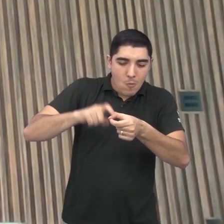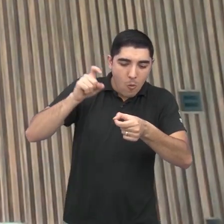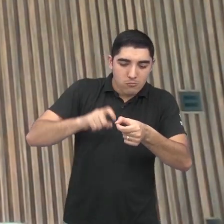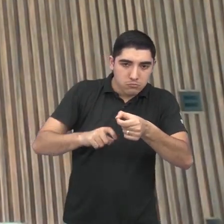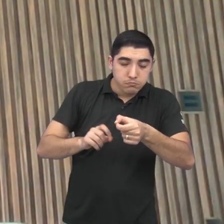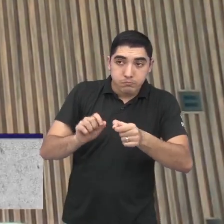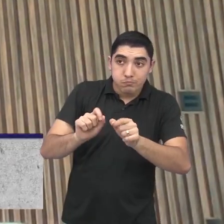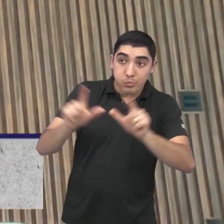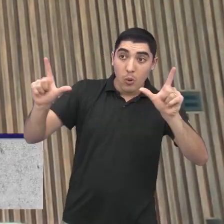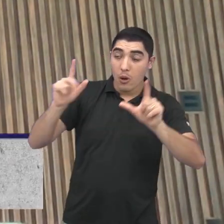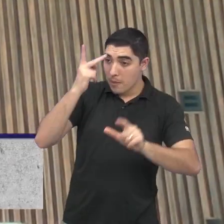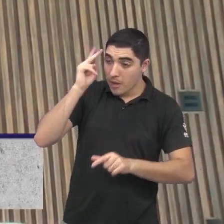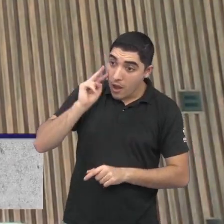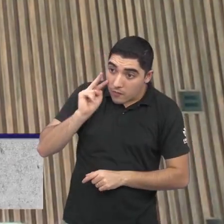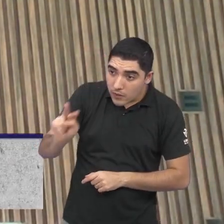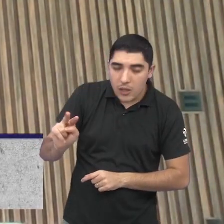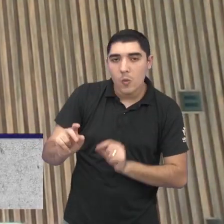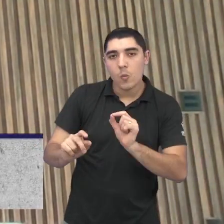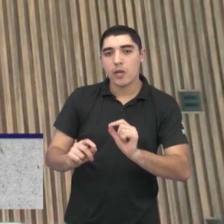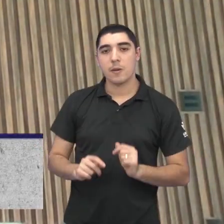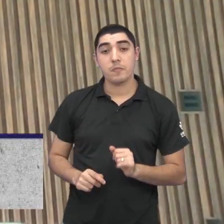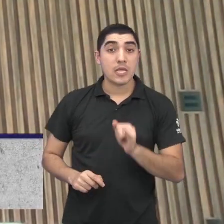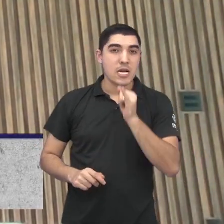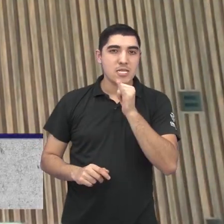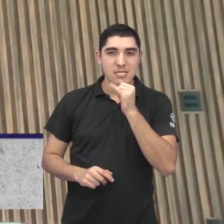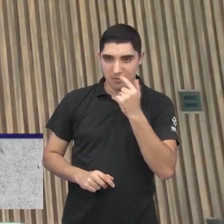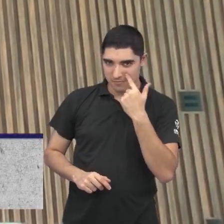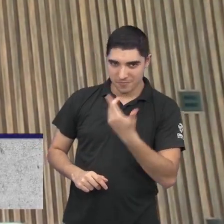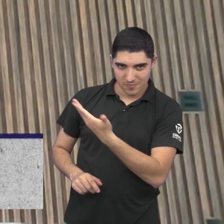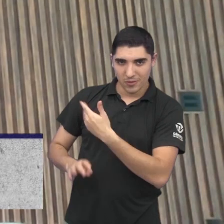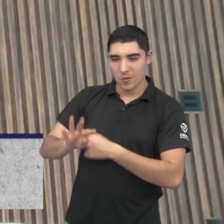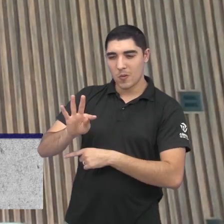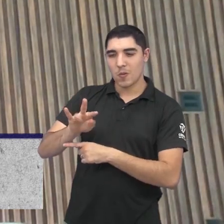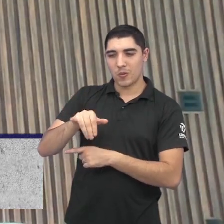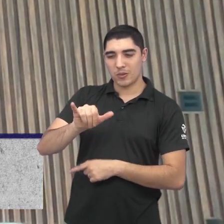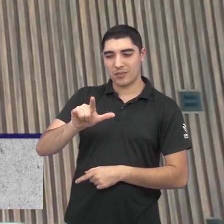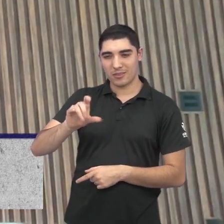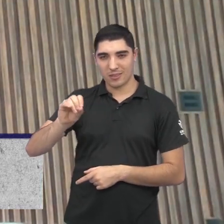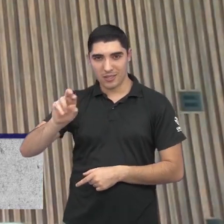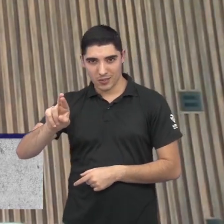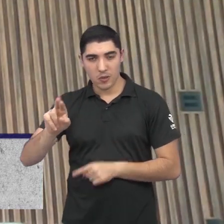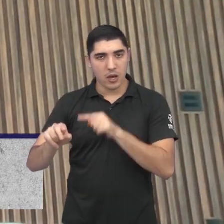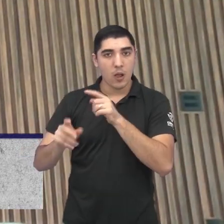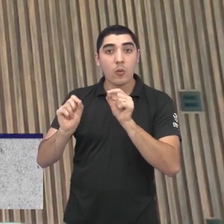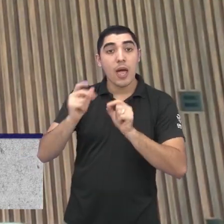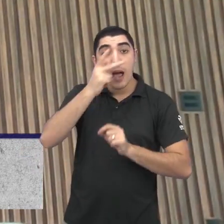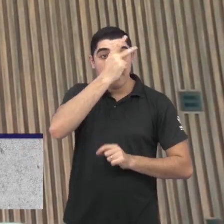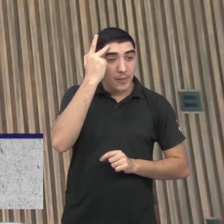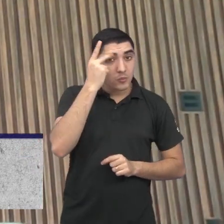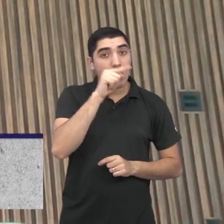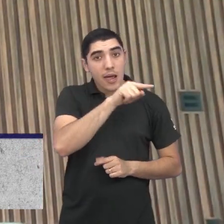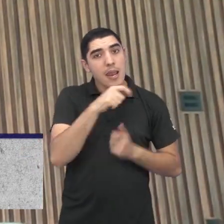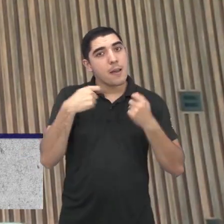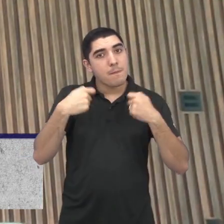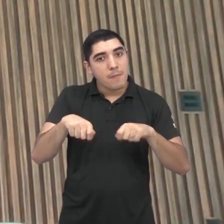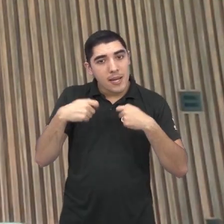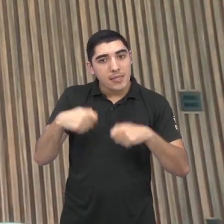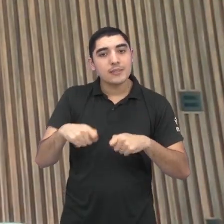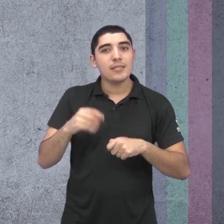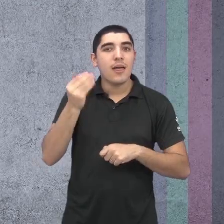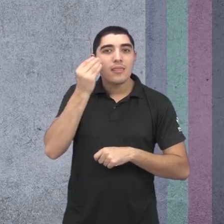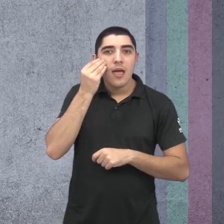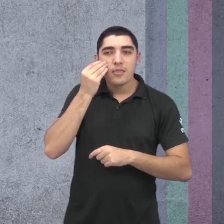pessoa faça? Então, ali no caso do Tailor Pressure Washing, a gente quer que a pessoa ligue, né, para gerar um lead